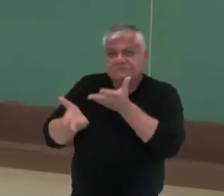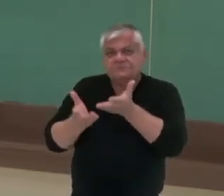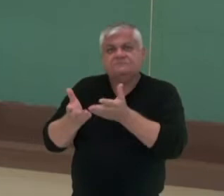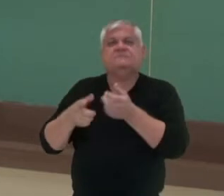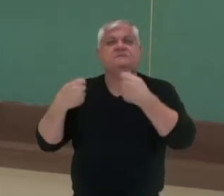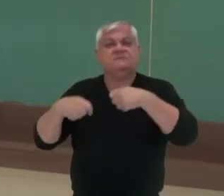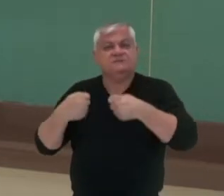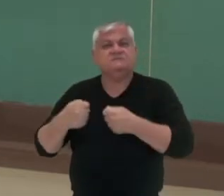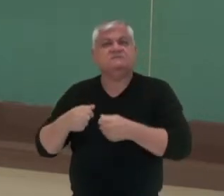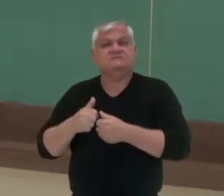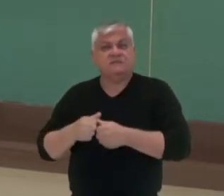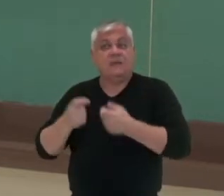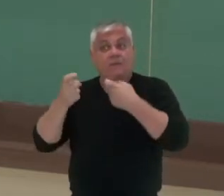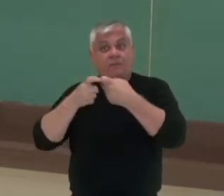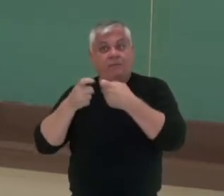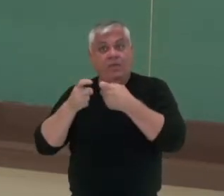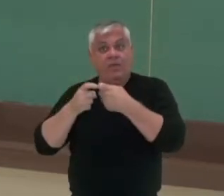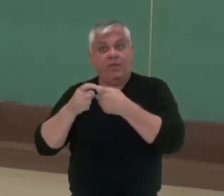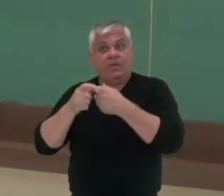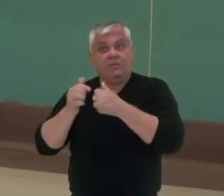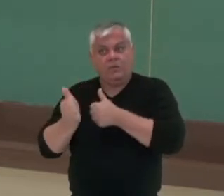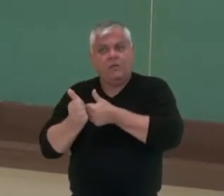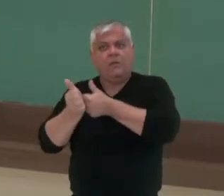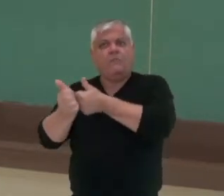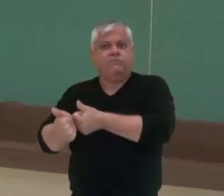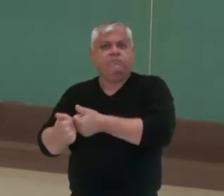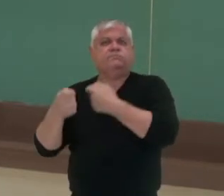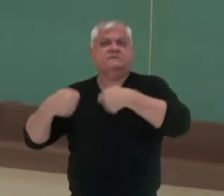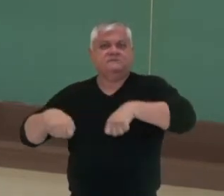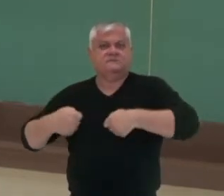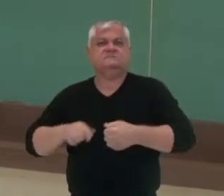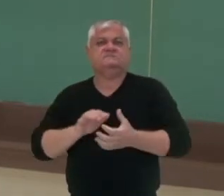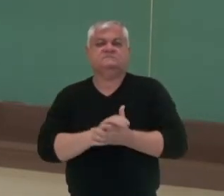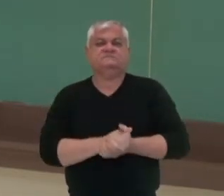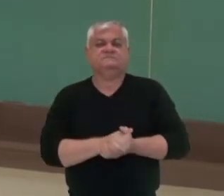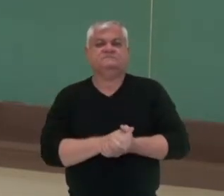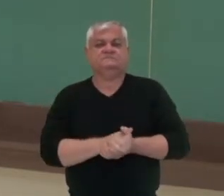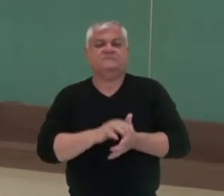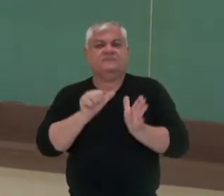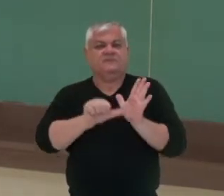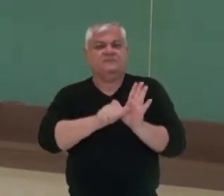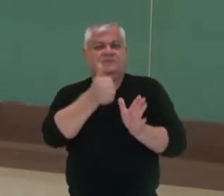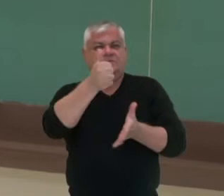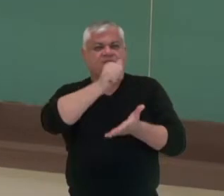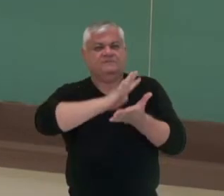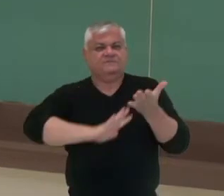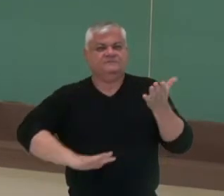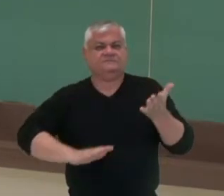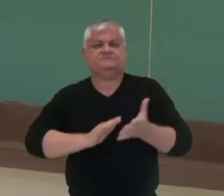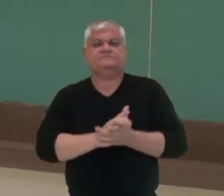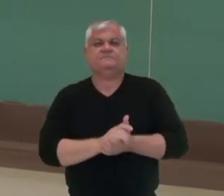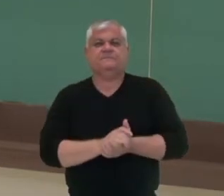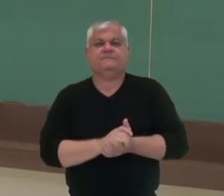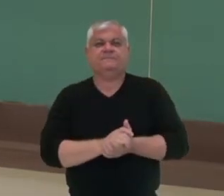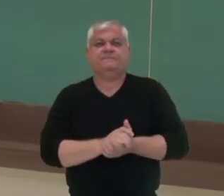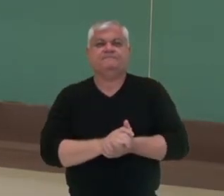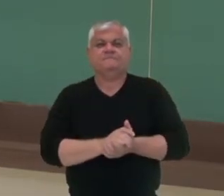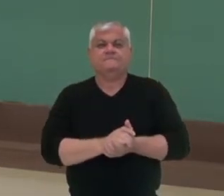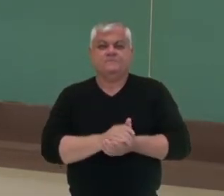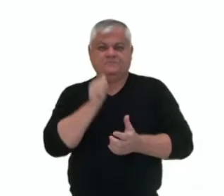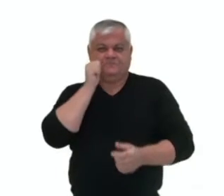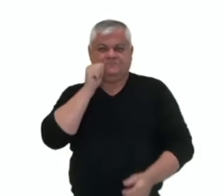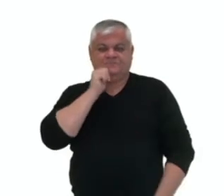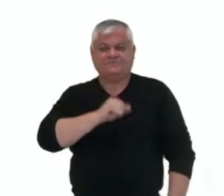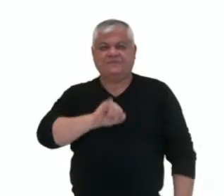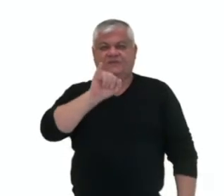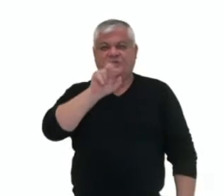um acompanhamento médico no centro especializado. Vamos para uma atividade. Dona Ivone, em um exame de